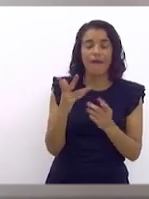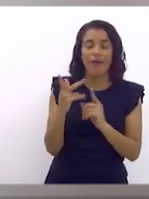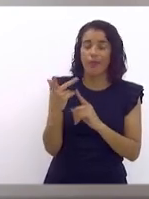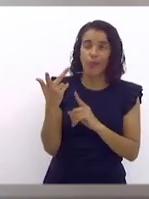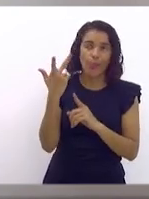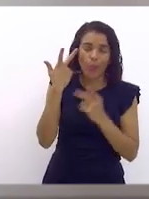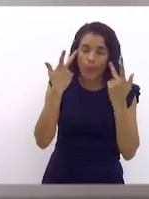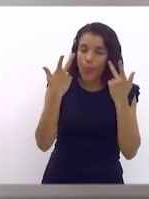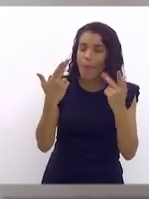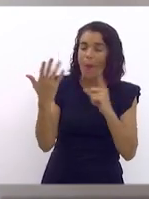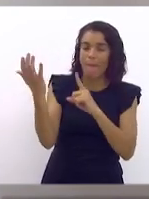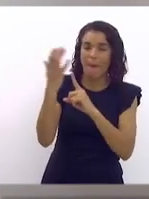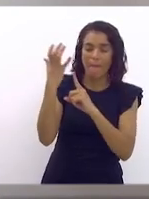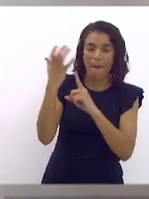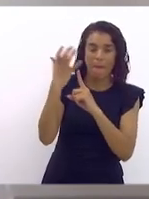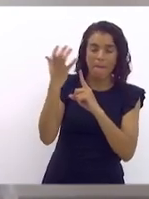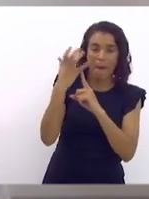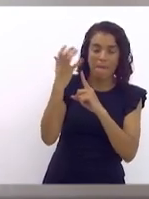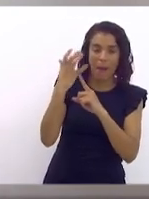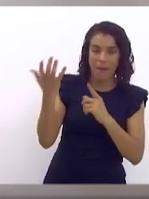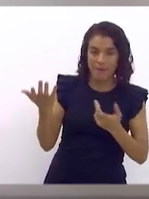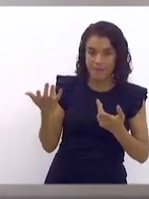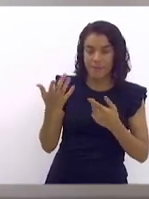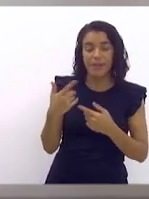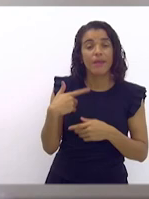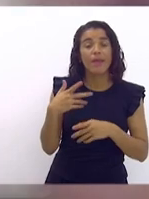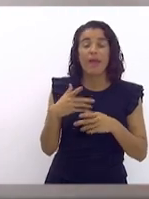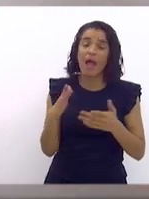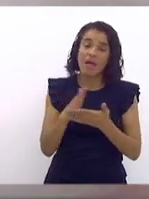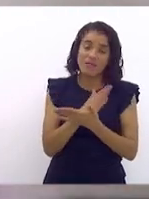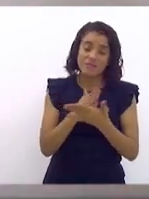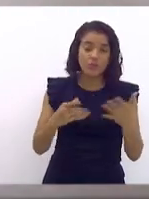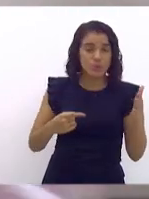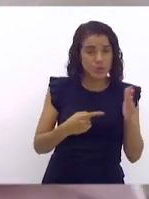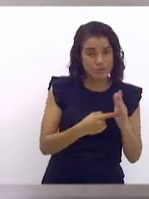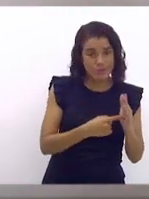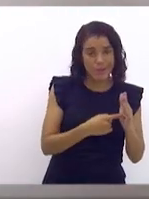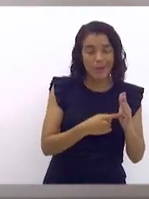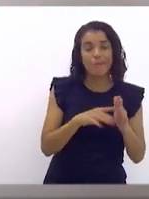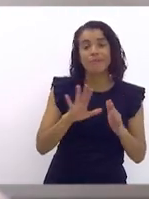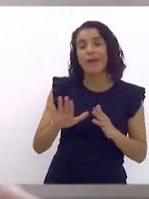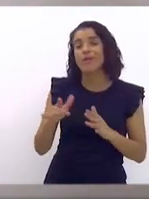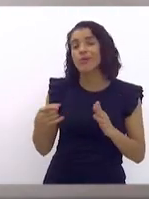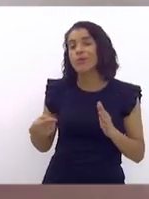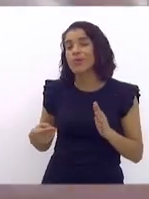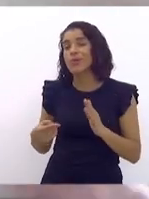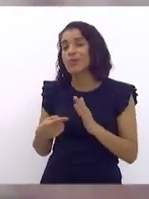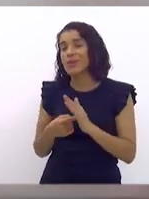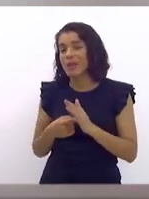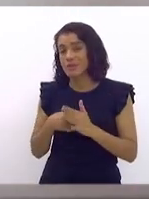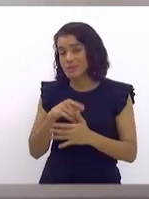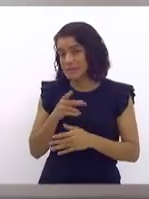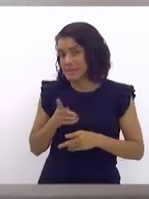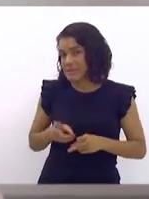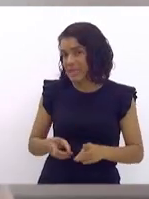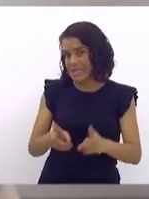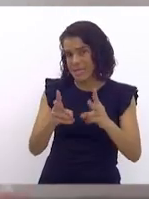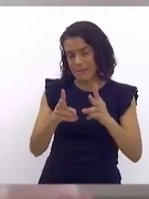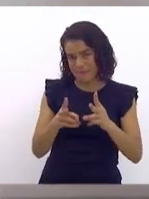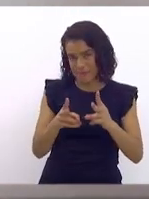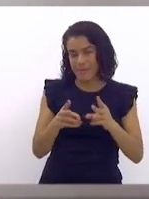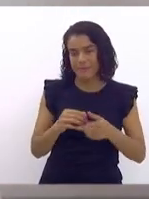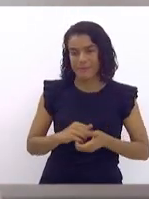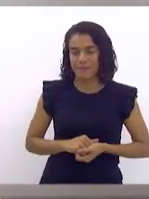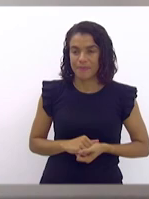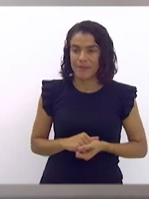ameaças, agressões por ali, e muitas vezes não denunciam, ou denunciam eventualmente, mas não denunciam todas as vezes que recebem, né, que